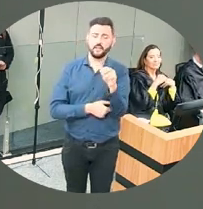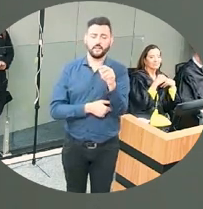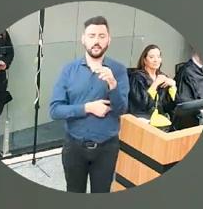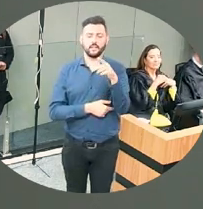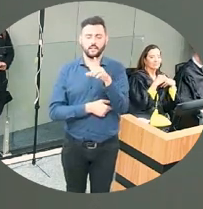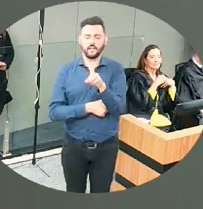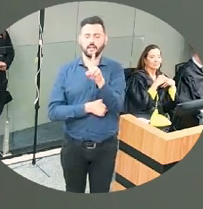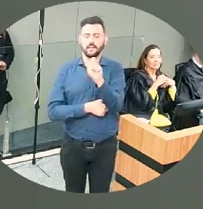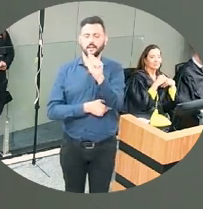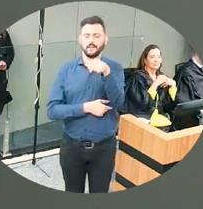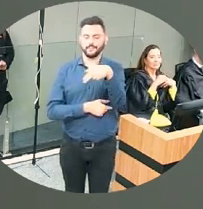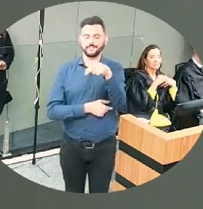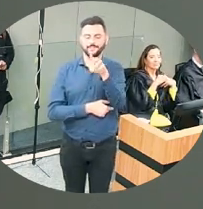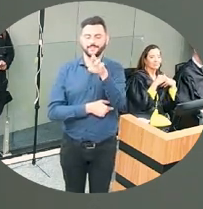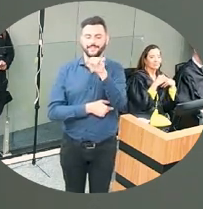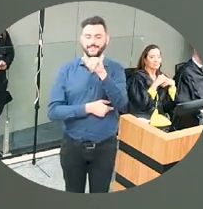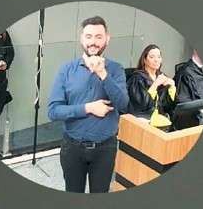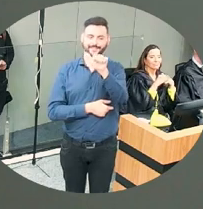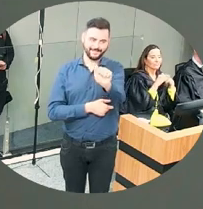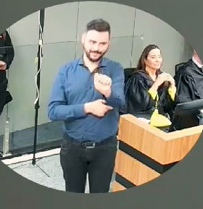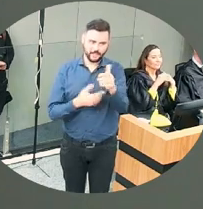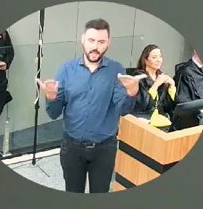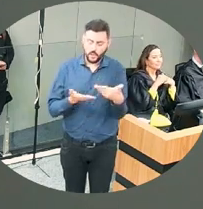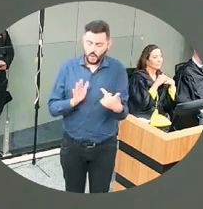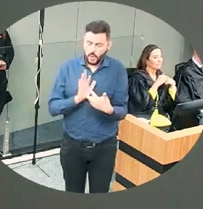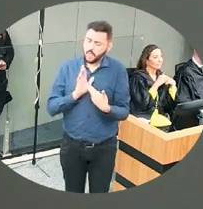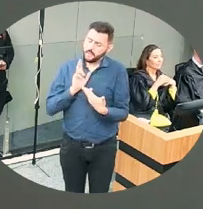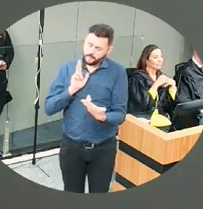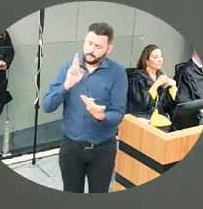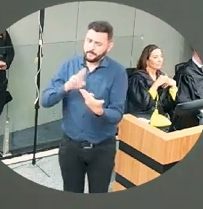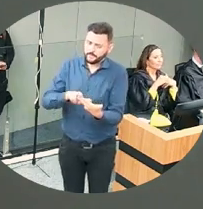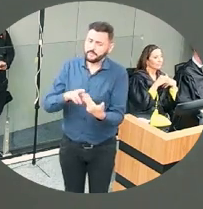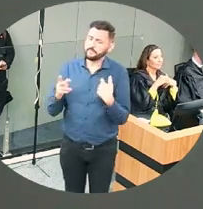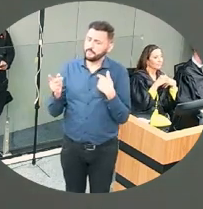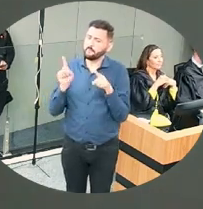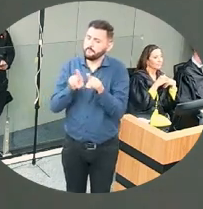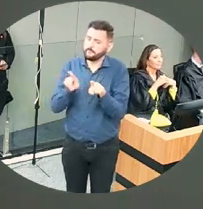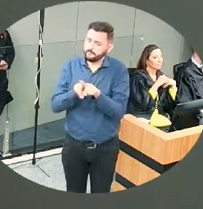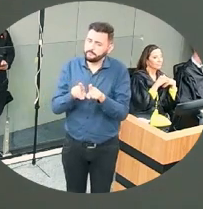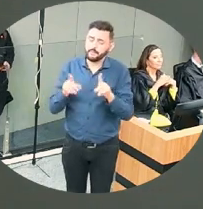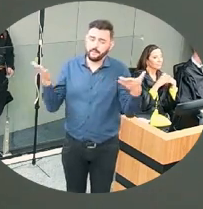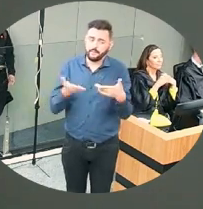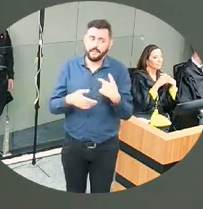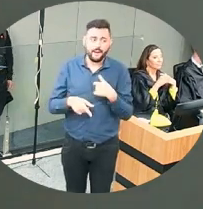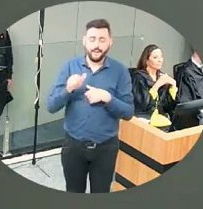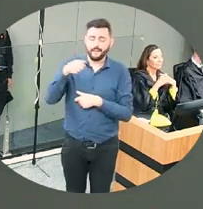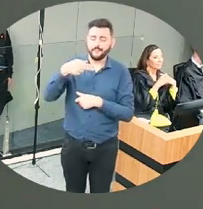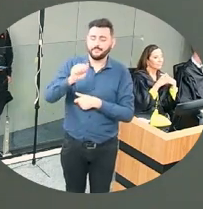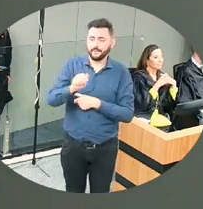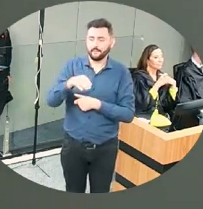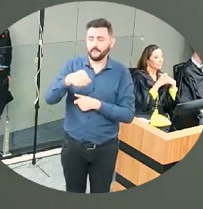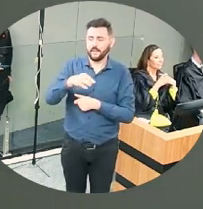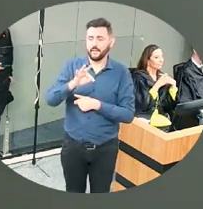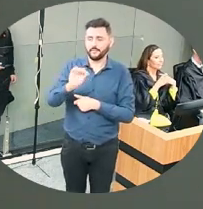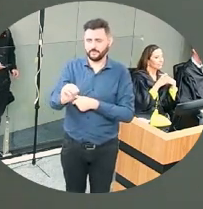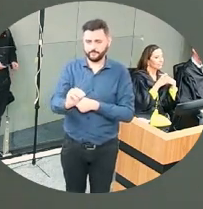andreia maria Limonge P neste ato representando a presidente da Ana